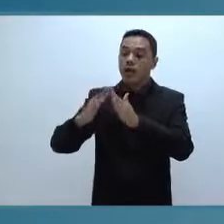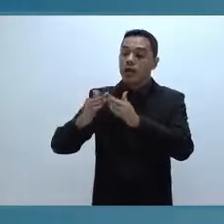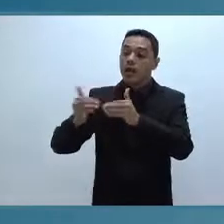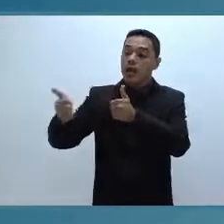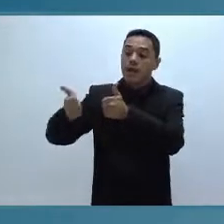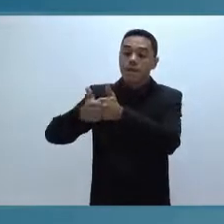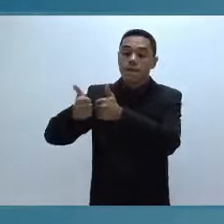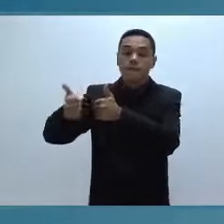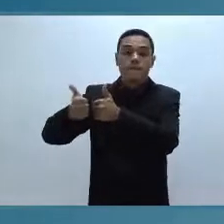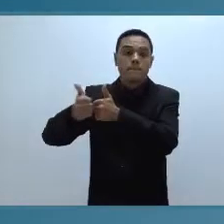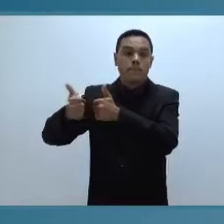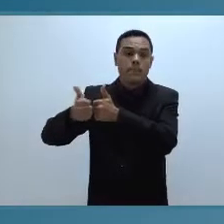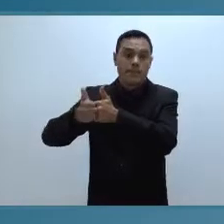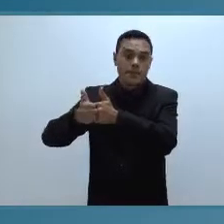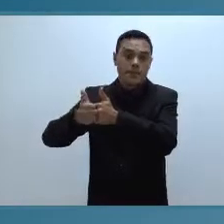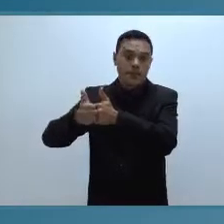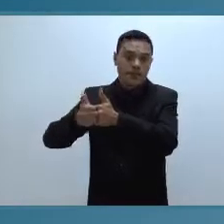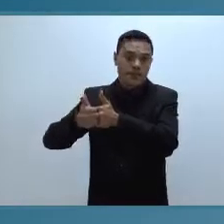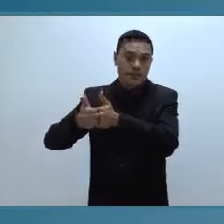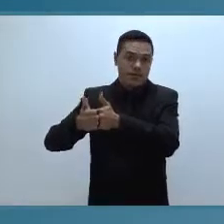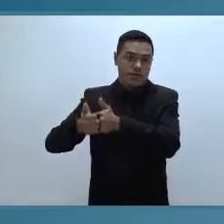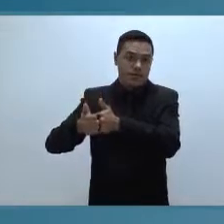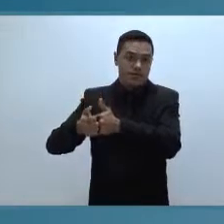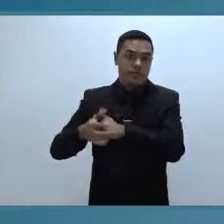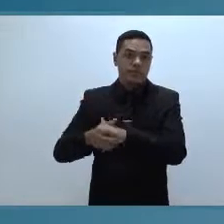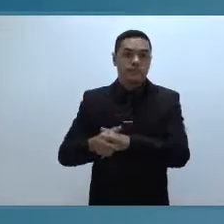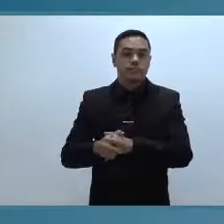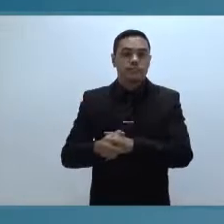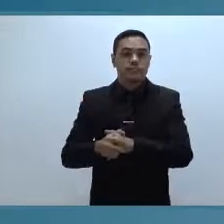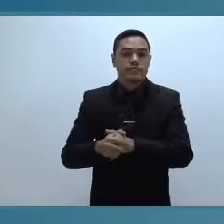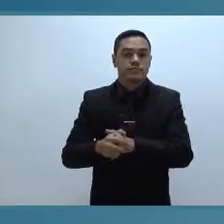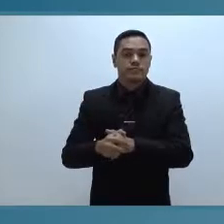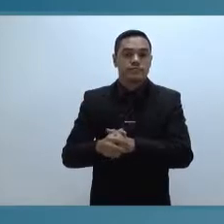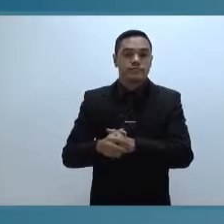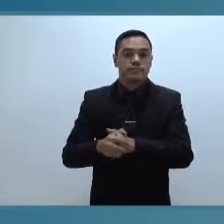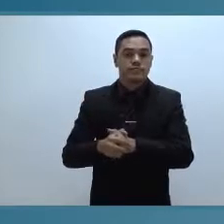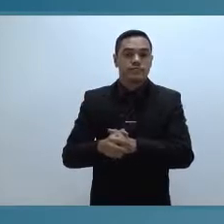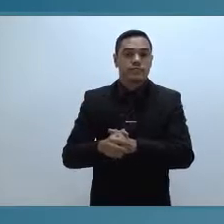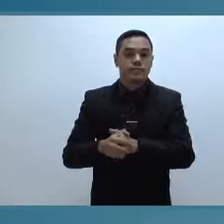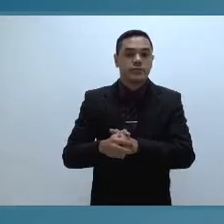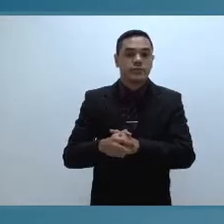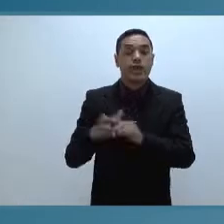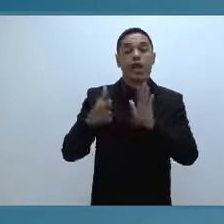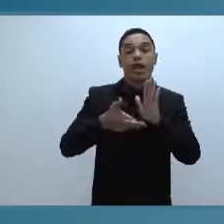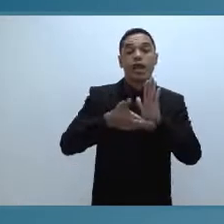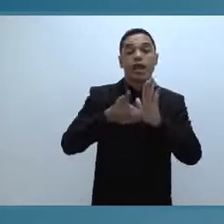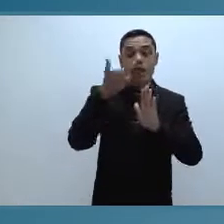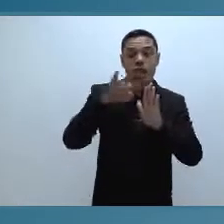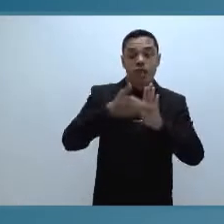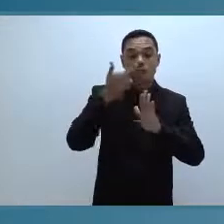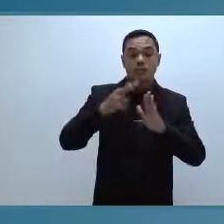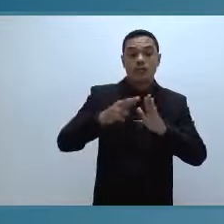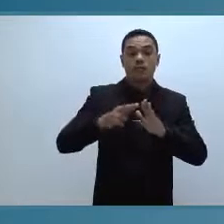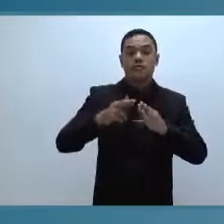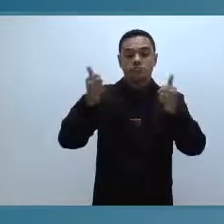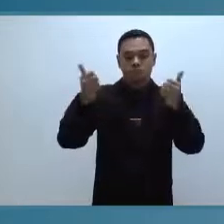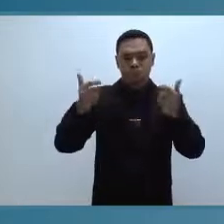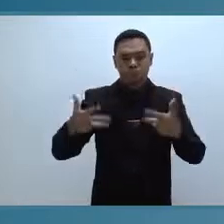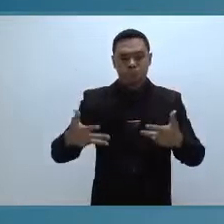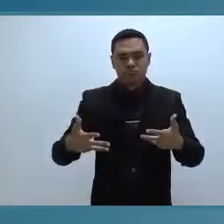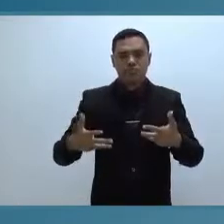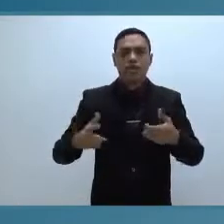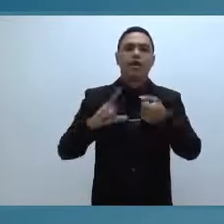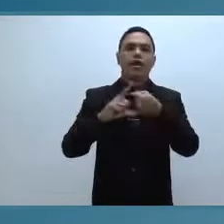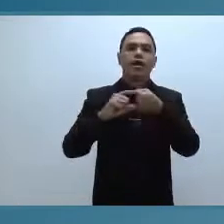procurar a corregedoria. E ela traz o seguinte, o artigo 3º traz dois